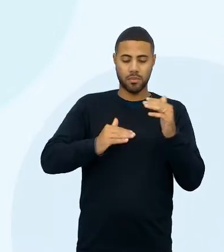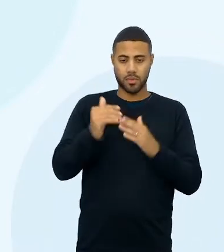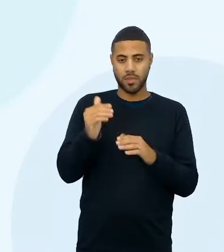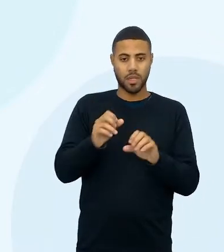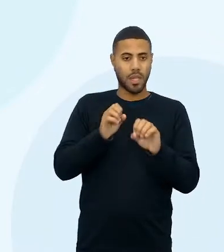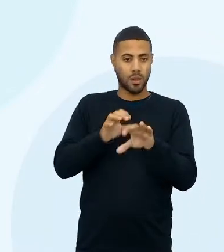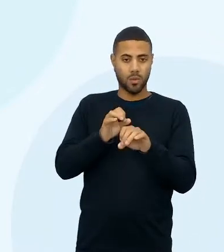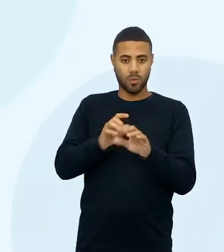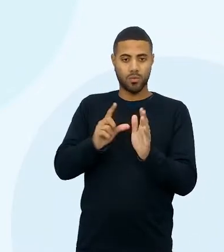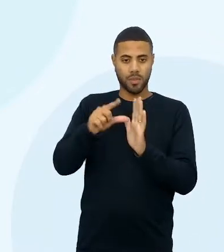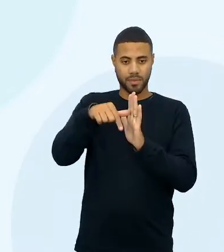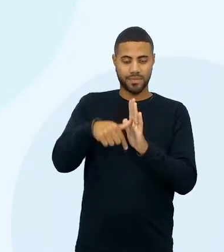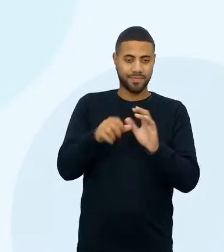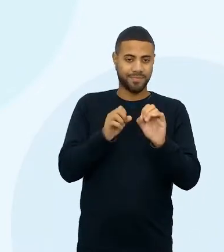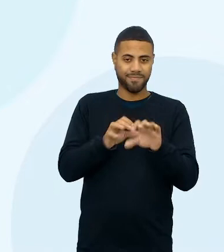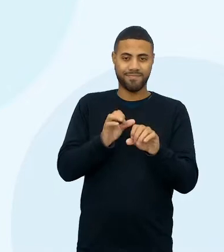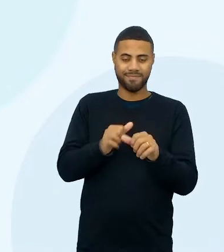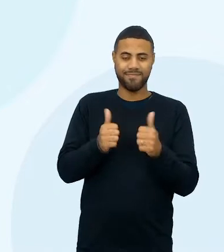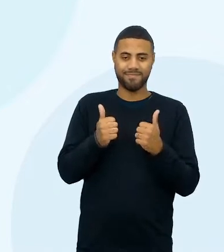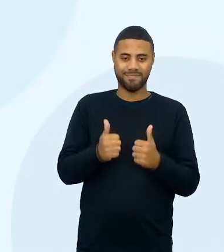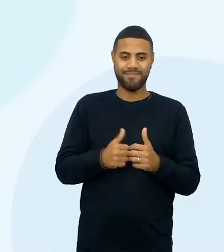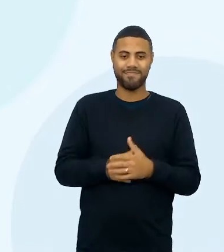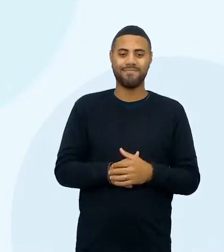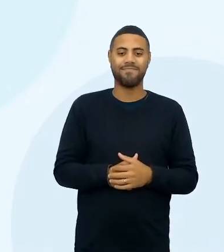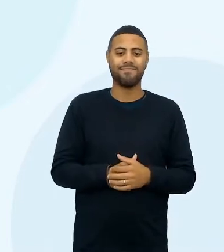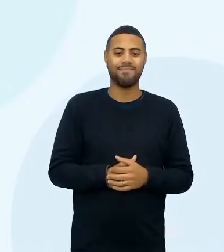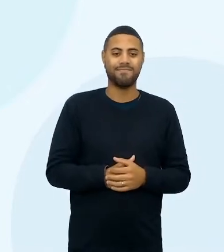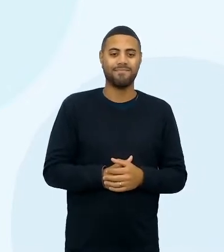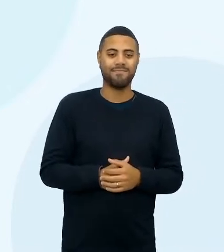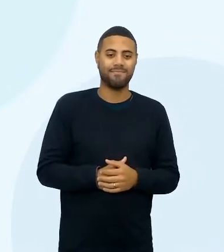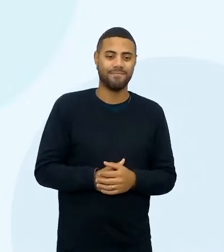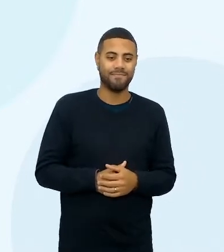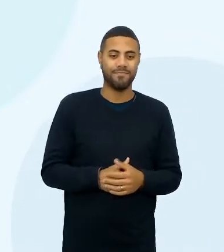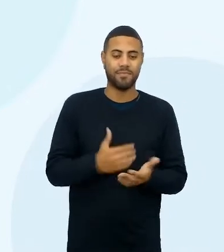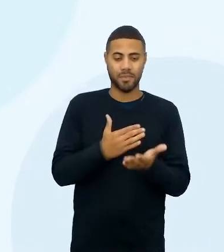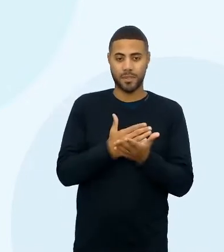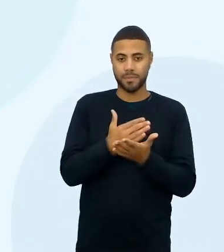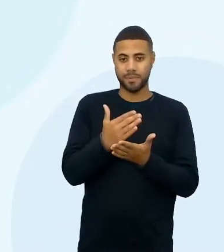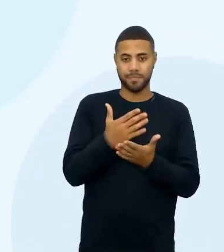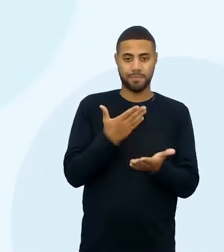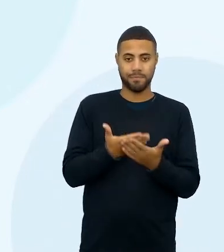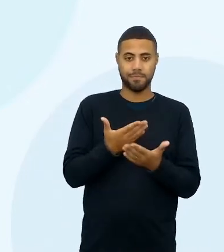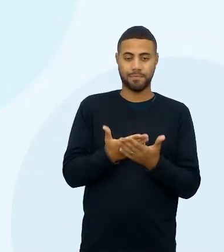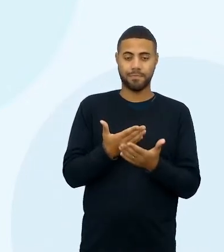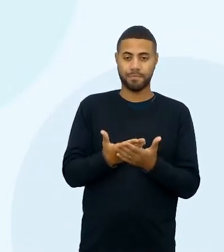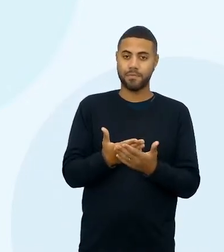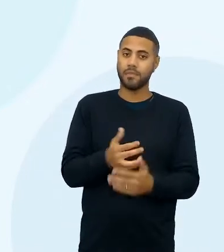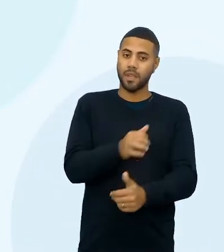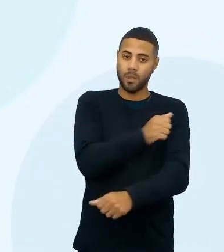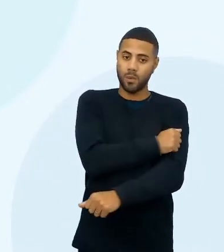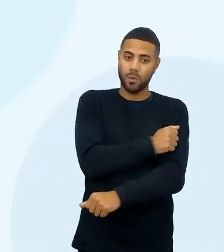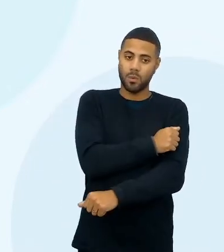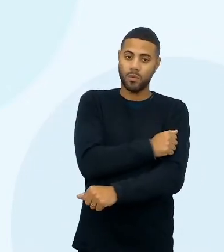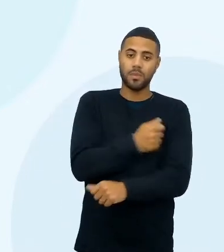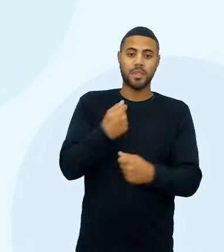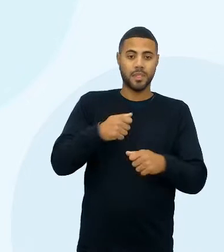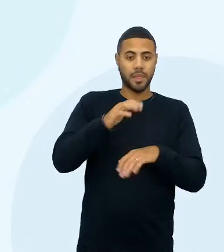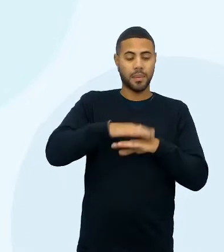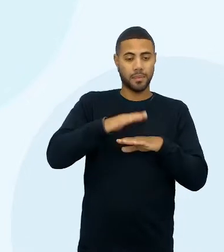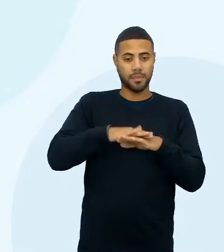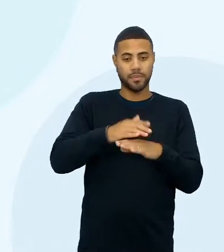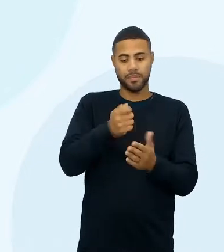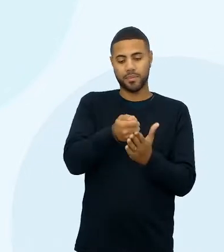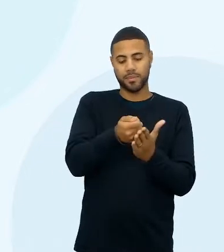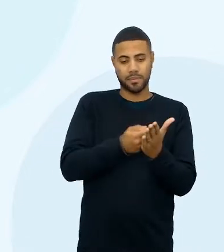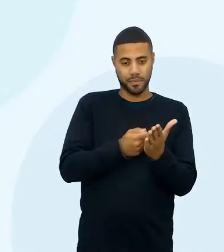com os nossos estudantes, E para começar a aula, estudante, é interessante você fazer aí o seu diário